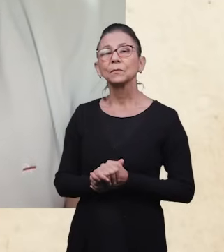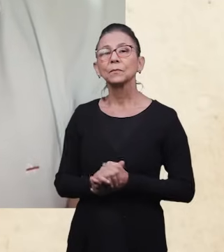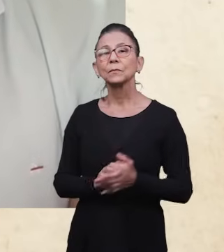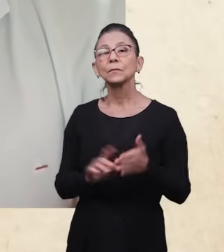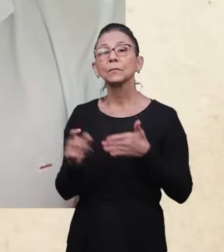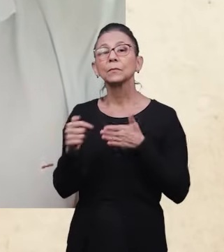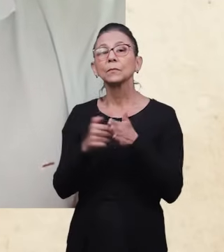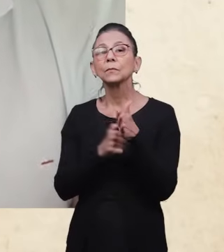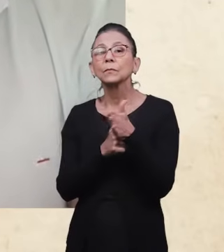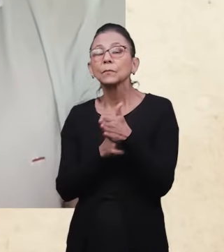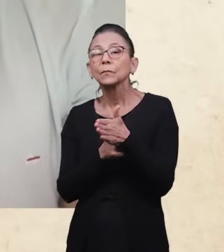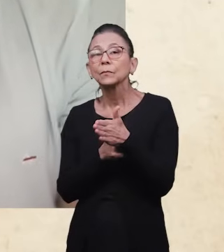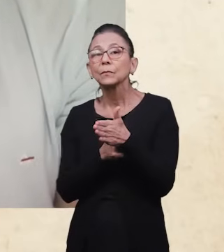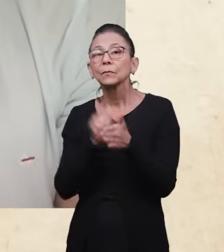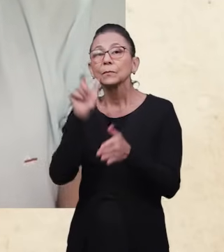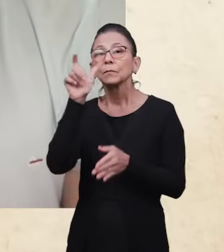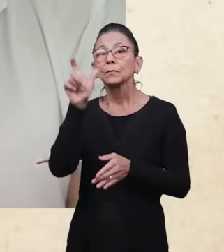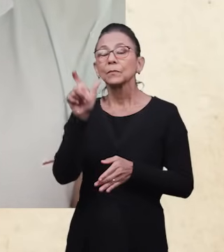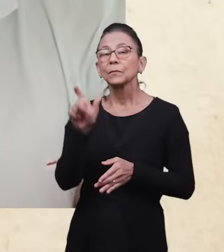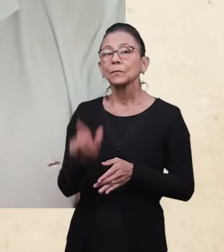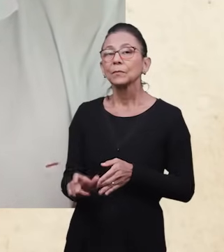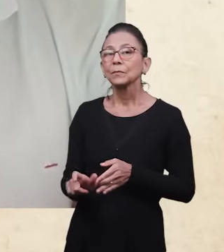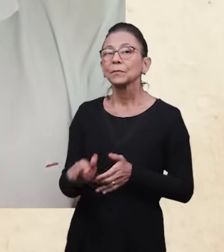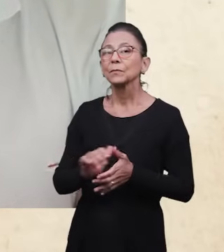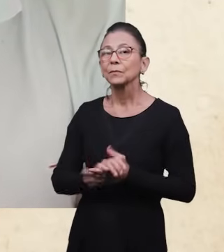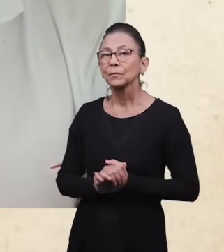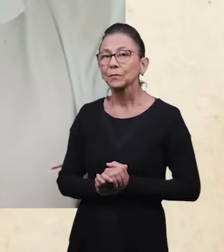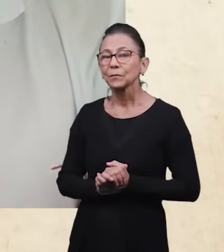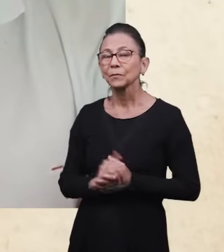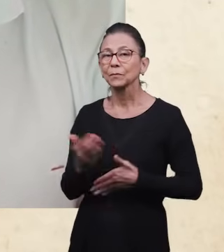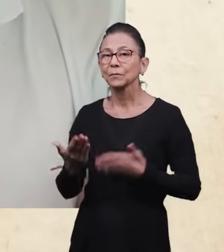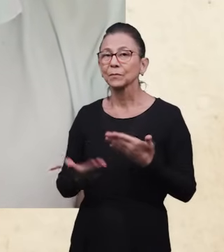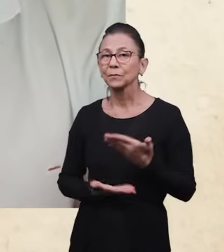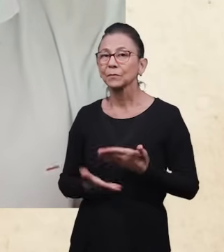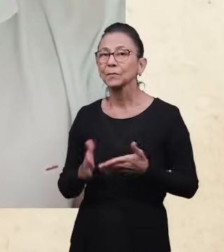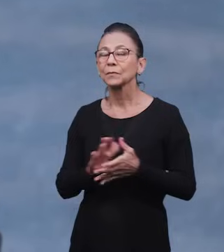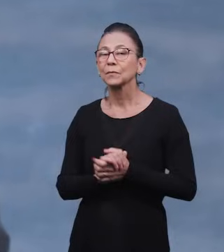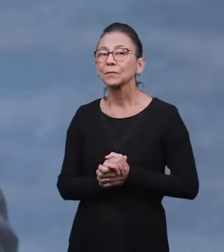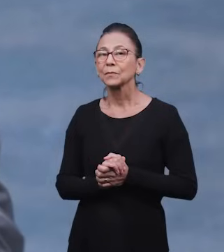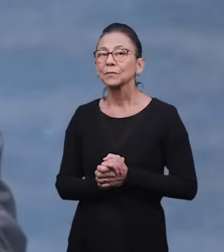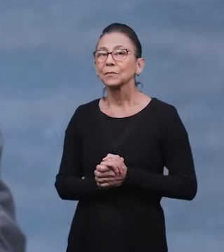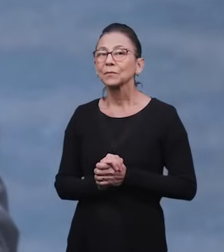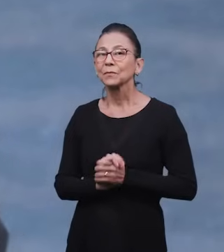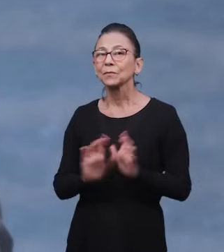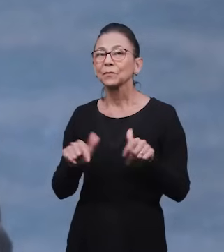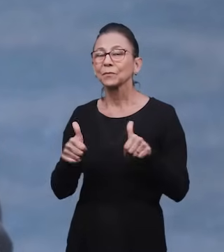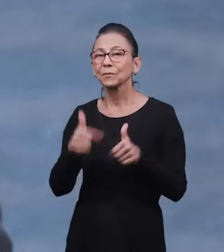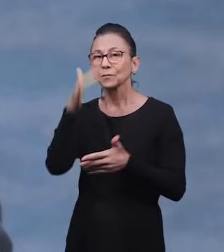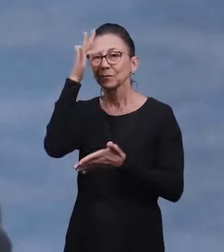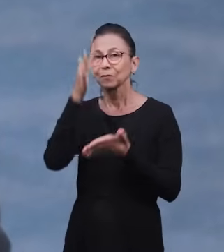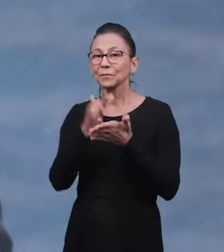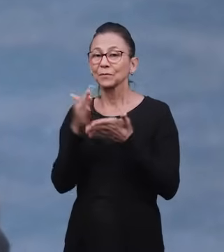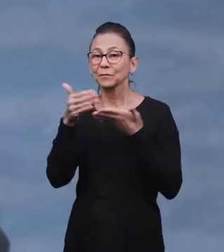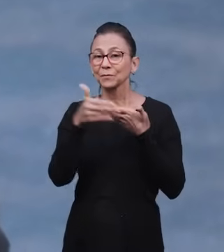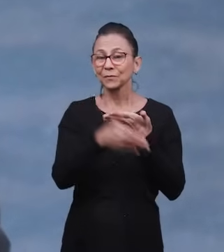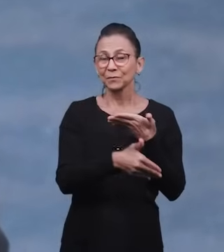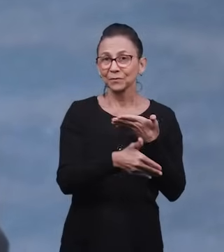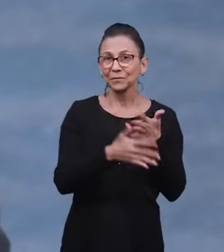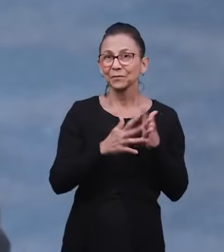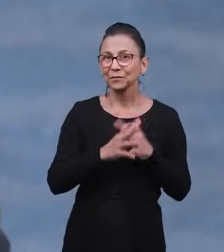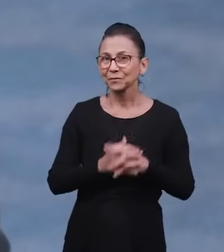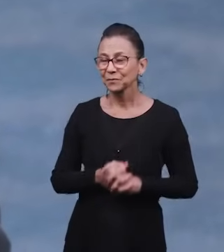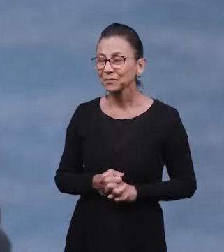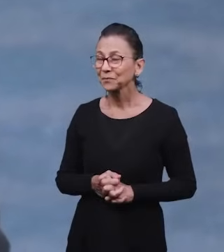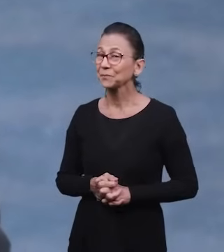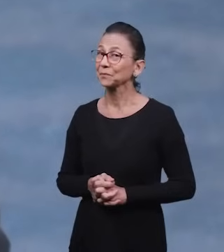efeitos da apostasia na vida do servo e na vida da igreja. Vamos lá. Primeiro, na vida do servo não tem nenhum, porque o